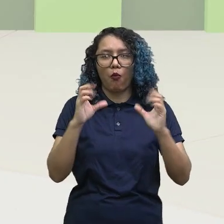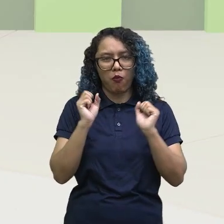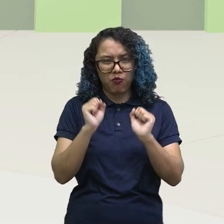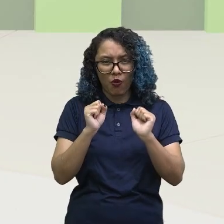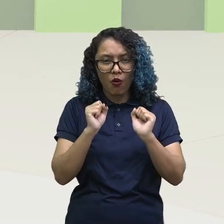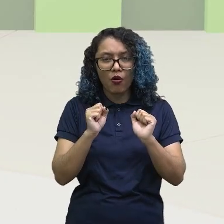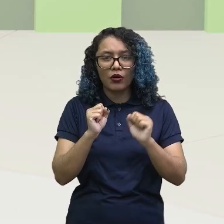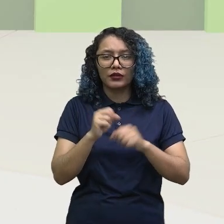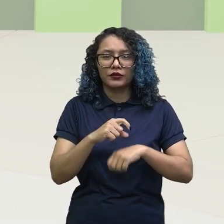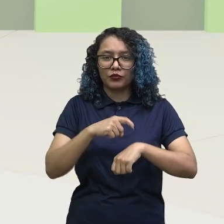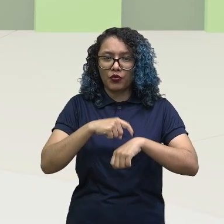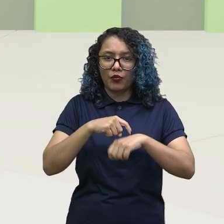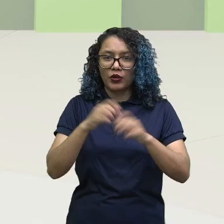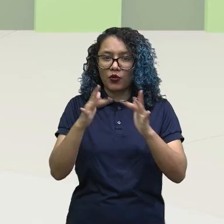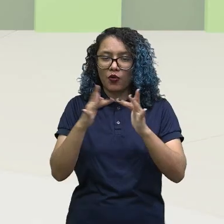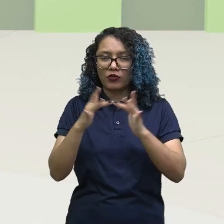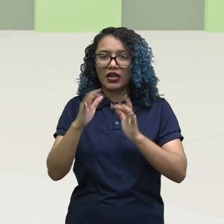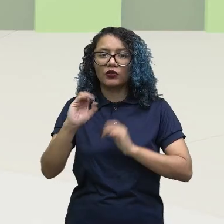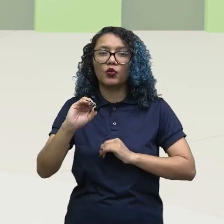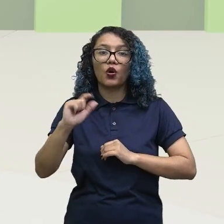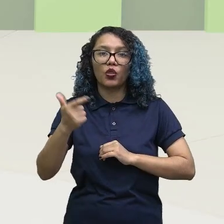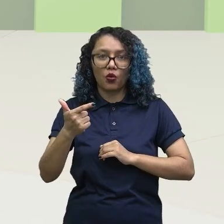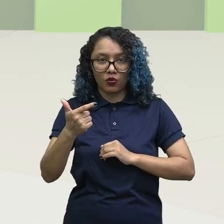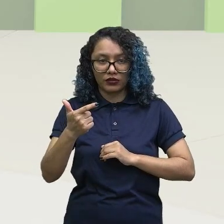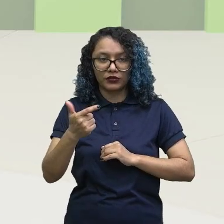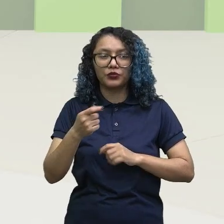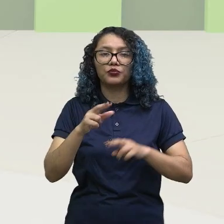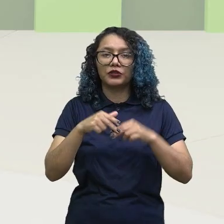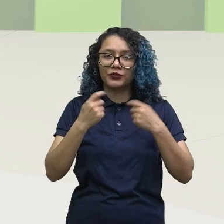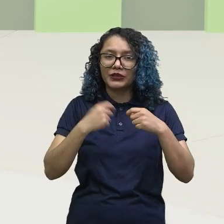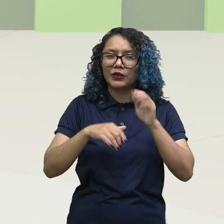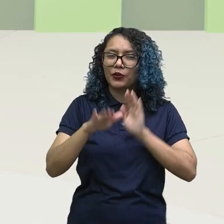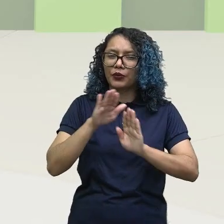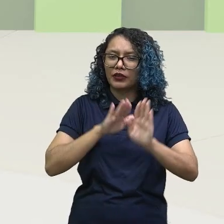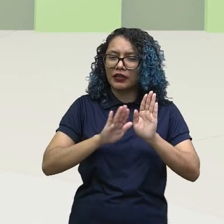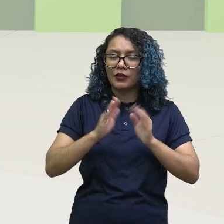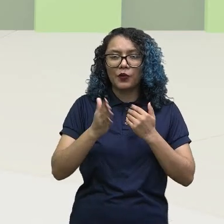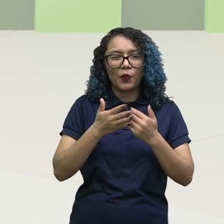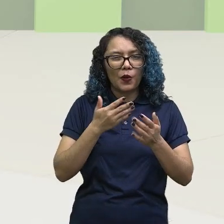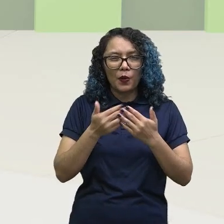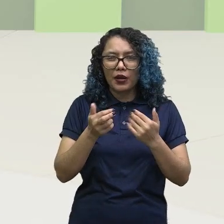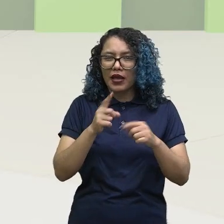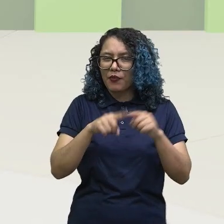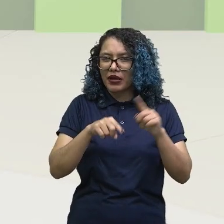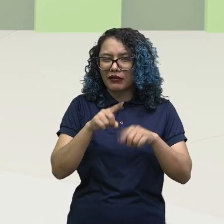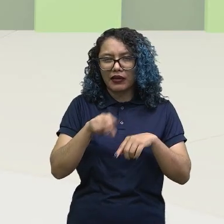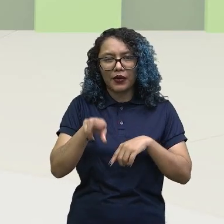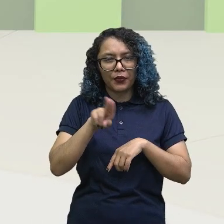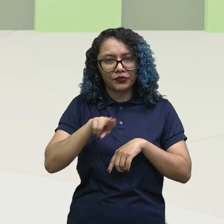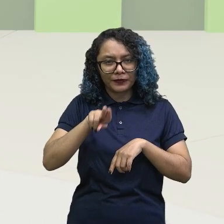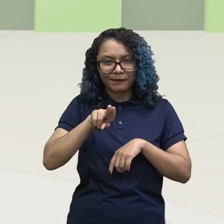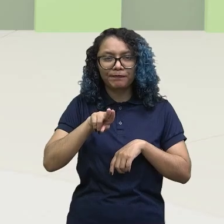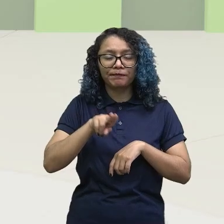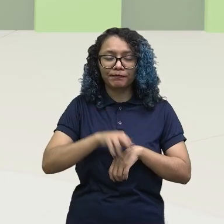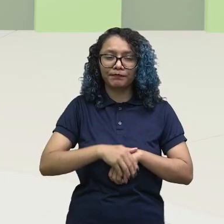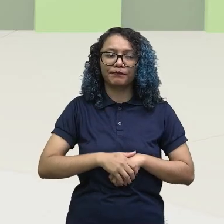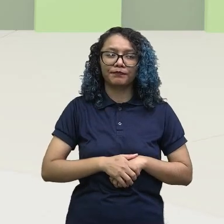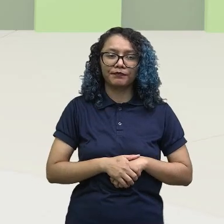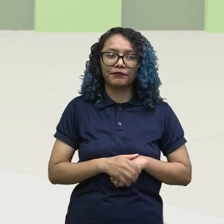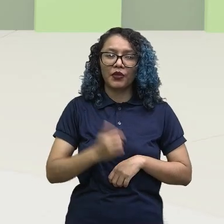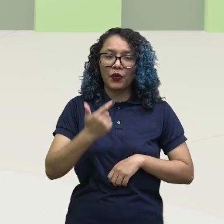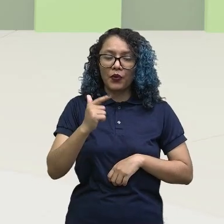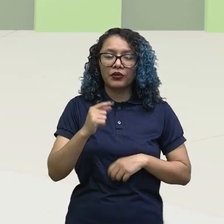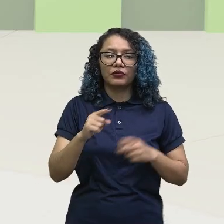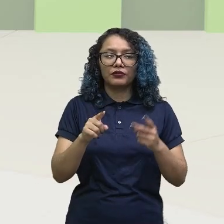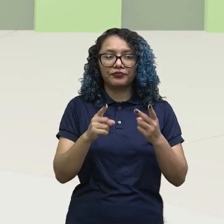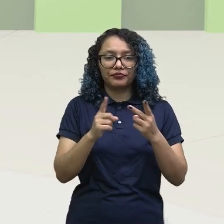na hora que entra em contato com o ar. Então a gente tem que ter cuidado com qualquer coisa que a gente vai estar manipulando. Outro,